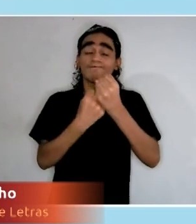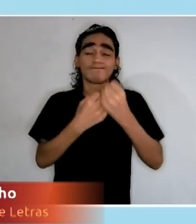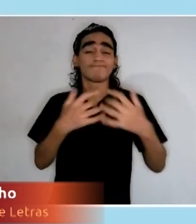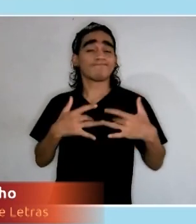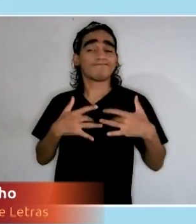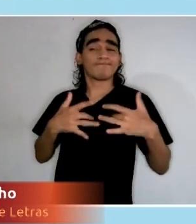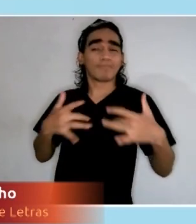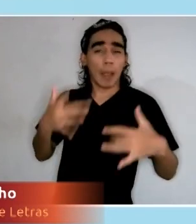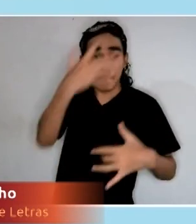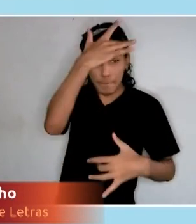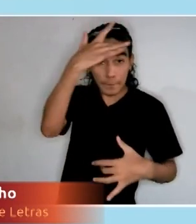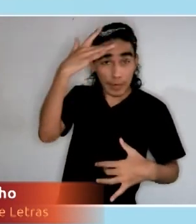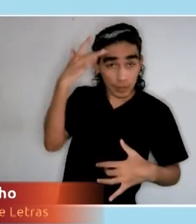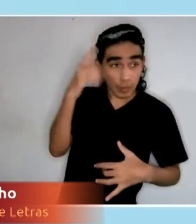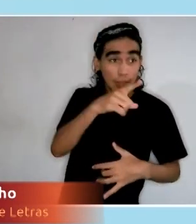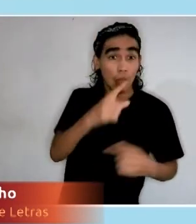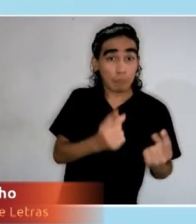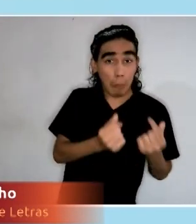quem tem menos.